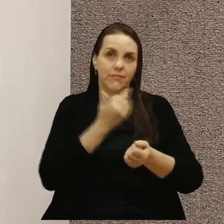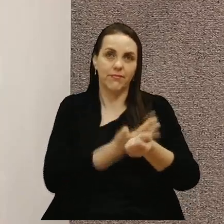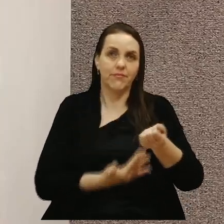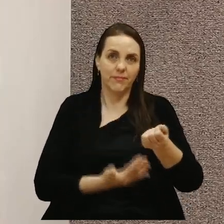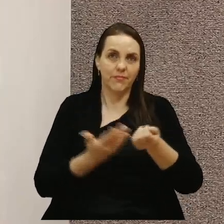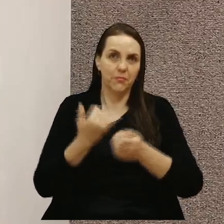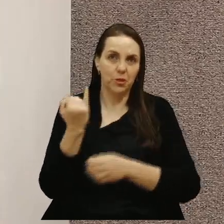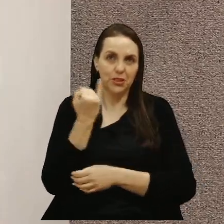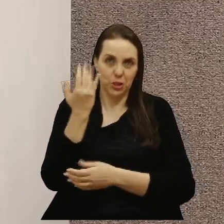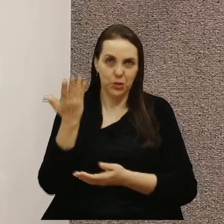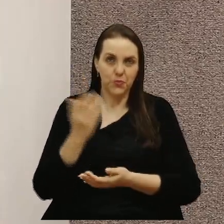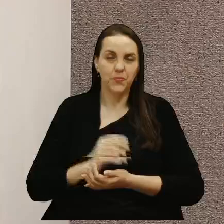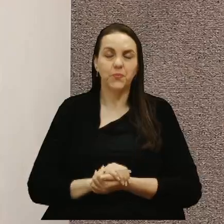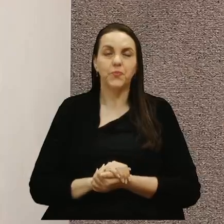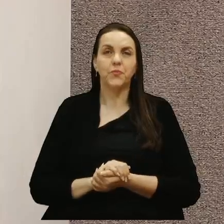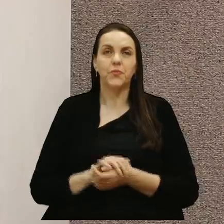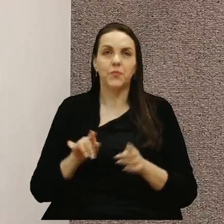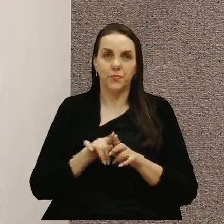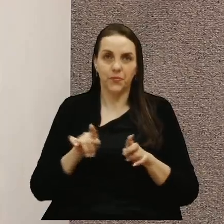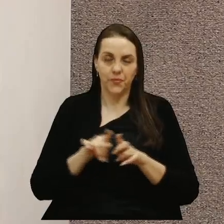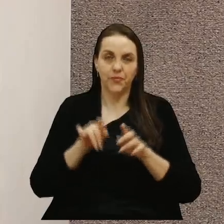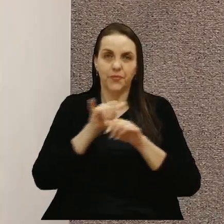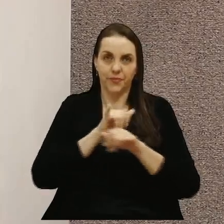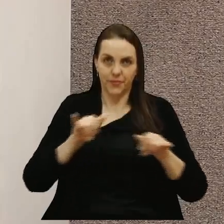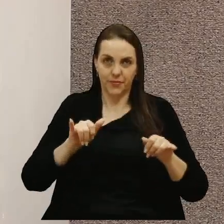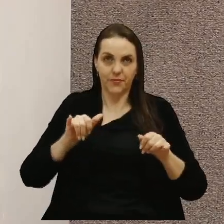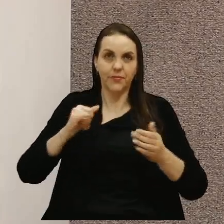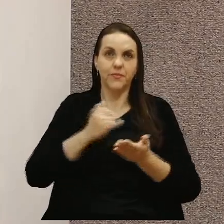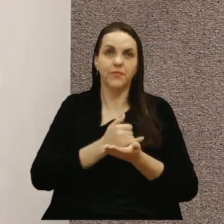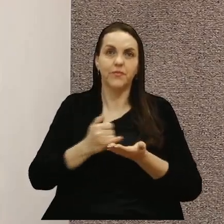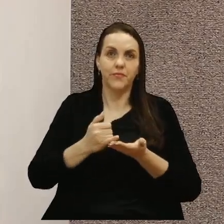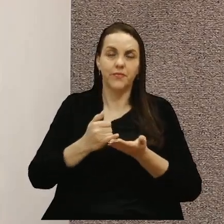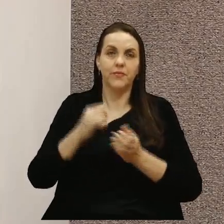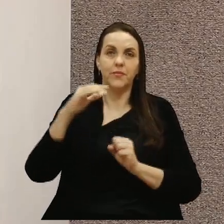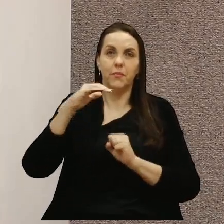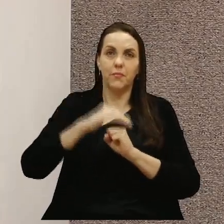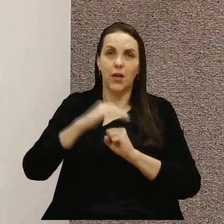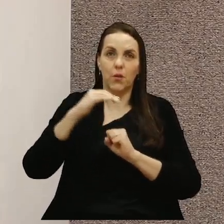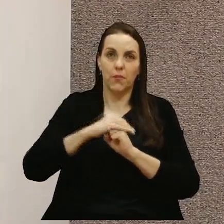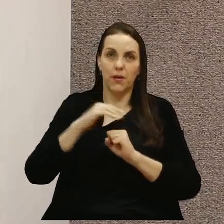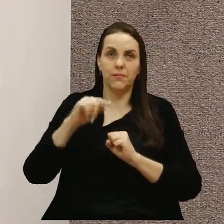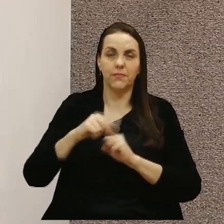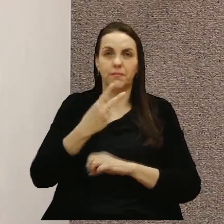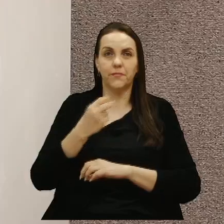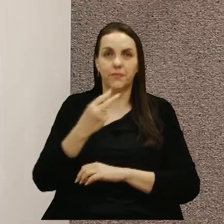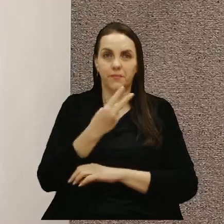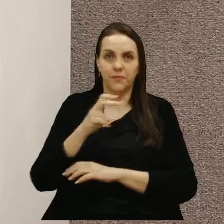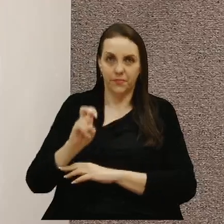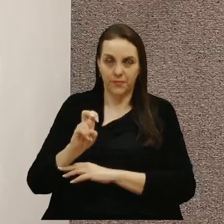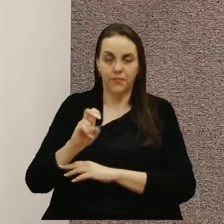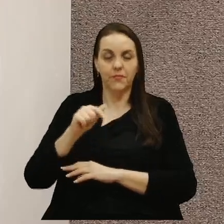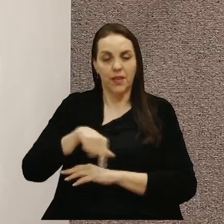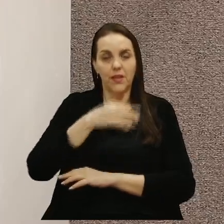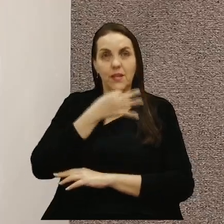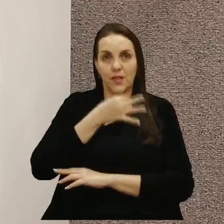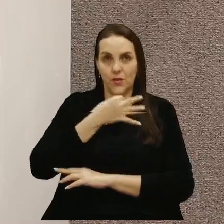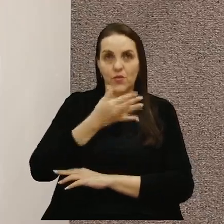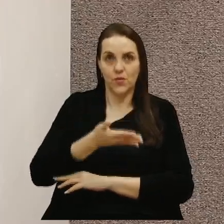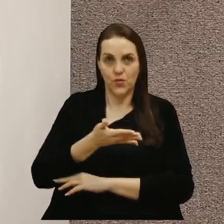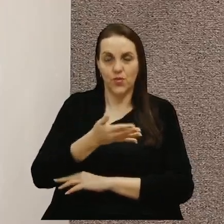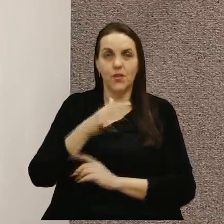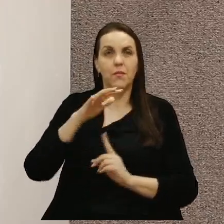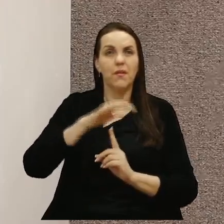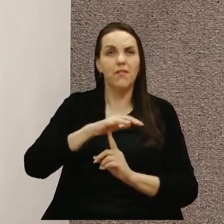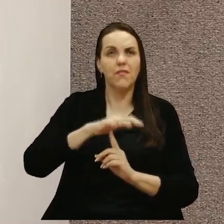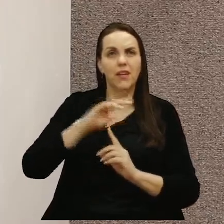aproveitar, presidente, e reverberar. Hoje nós temos início aí a Mercopar, 2025 aqui em Caxias do Sul, uma feira já tradicional,